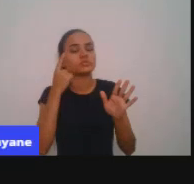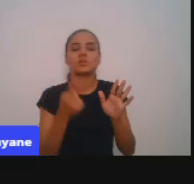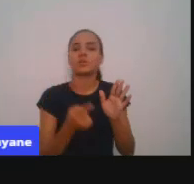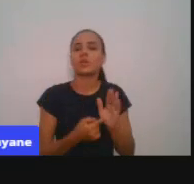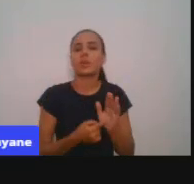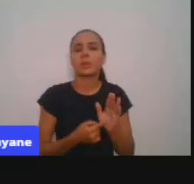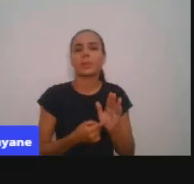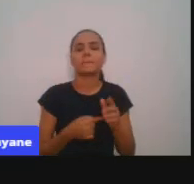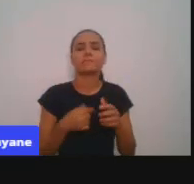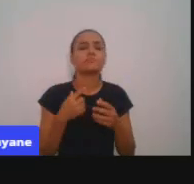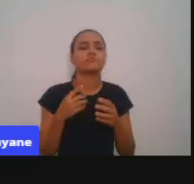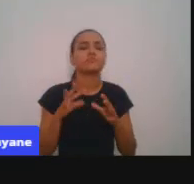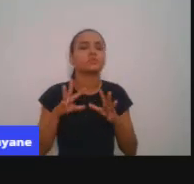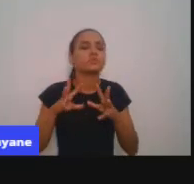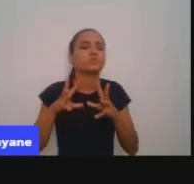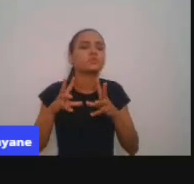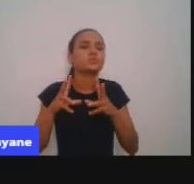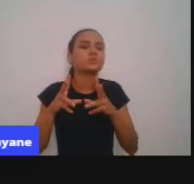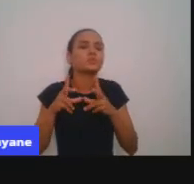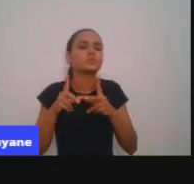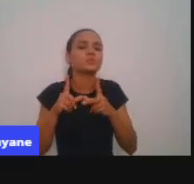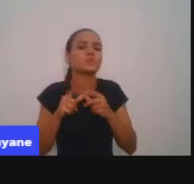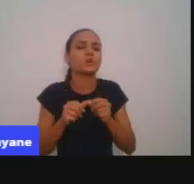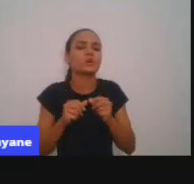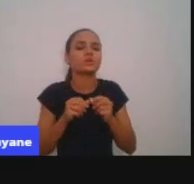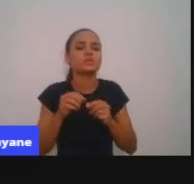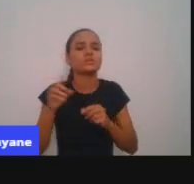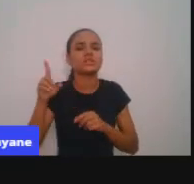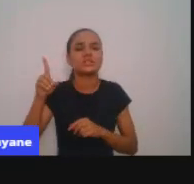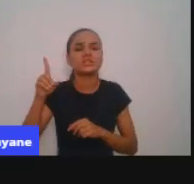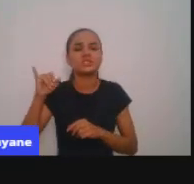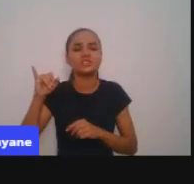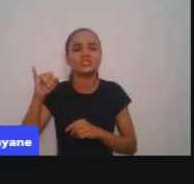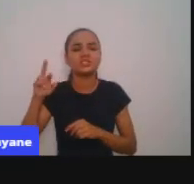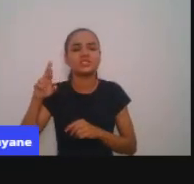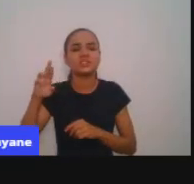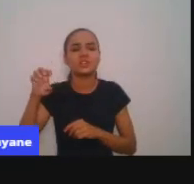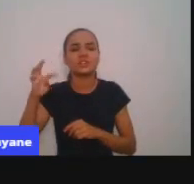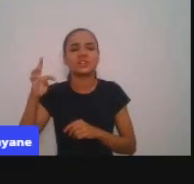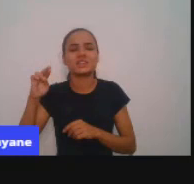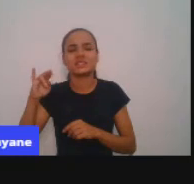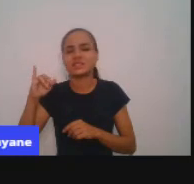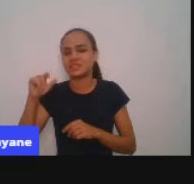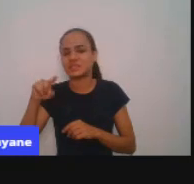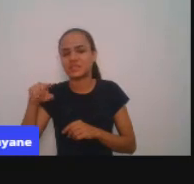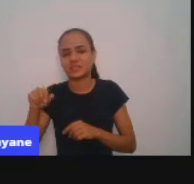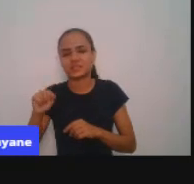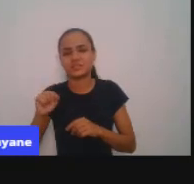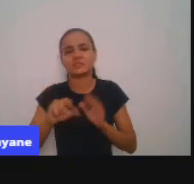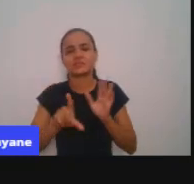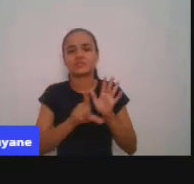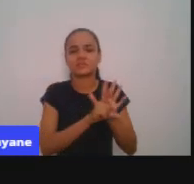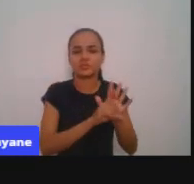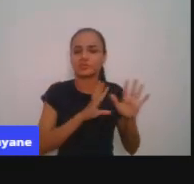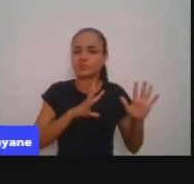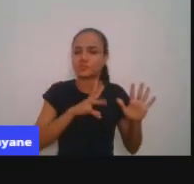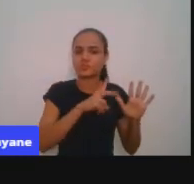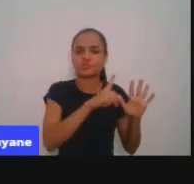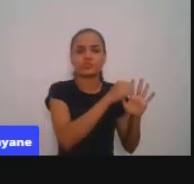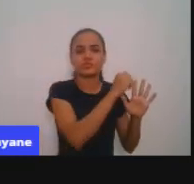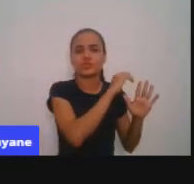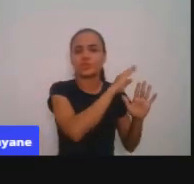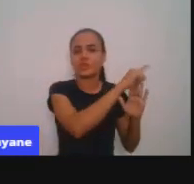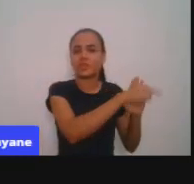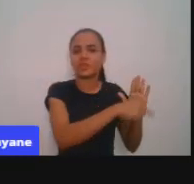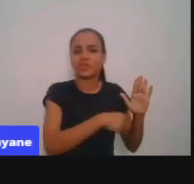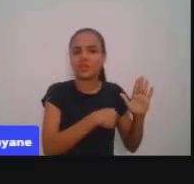organização, tudo que a diretriz traz, a legislação, a BNCC, tudo isso é para eu pensar a educação infantil dentro da